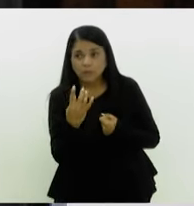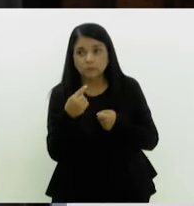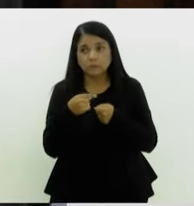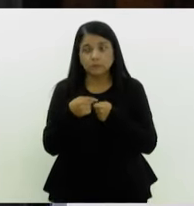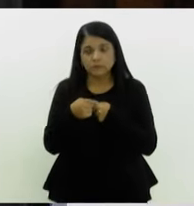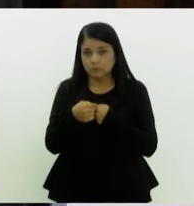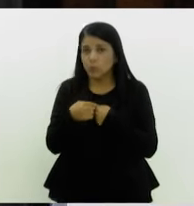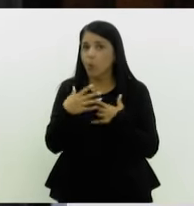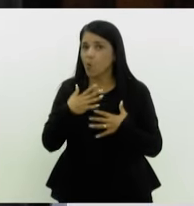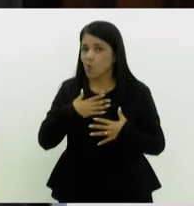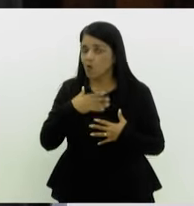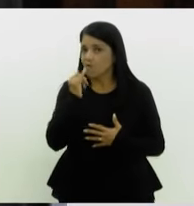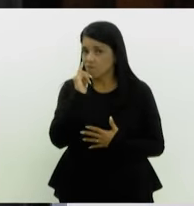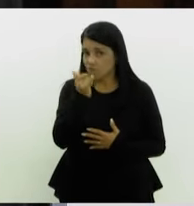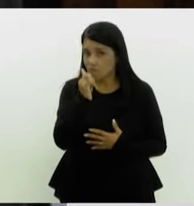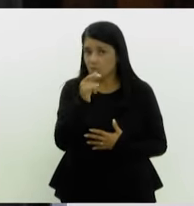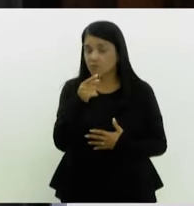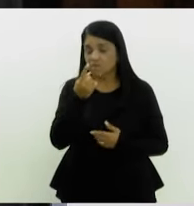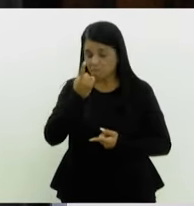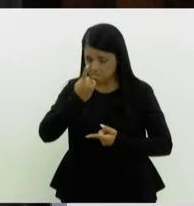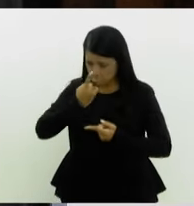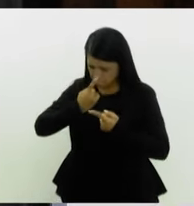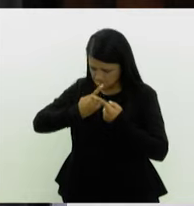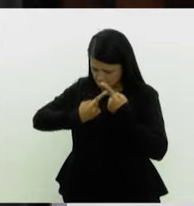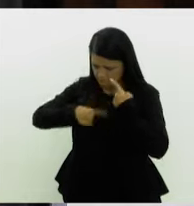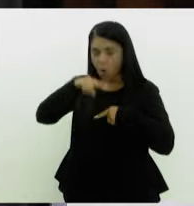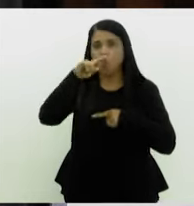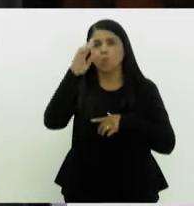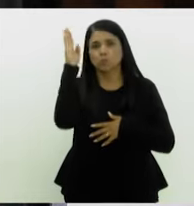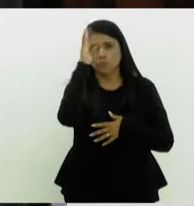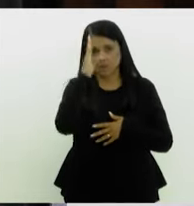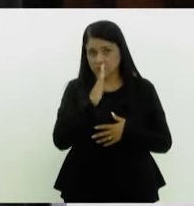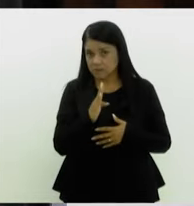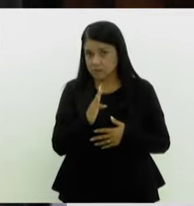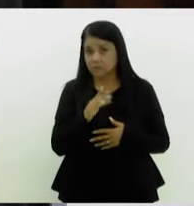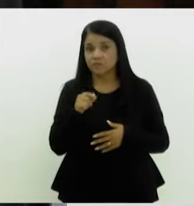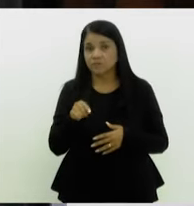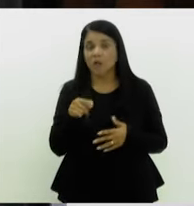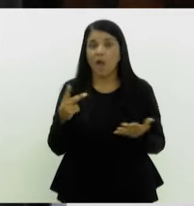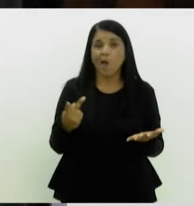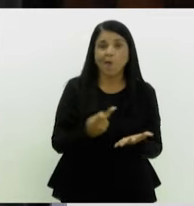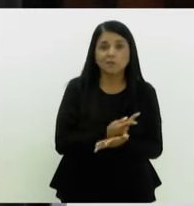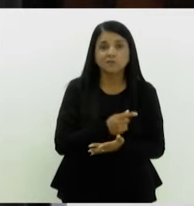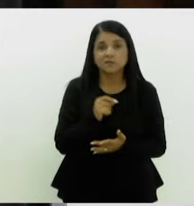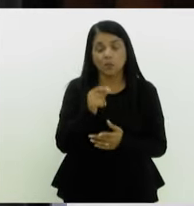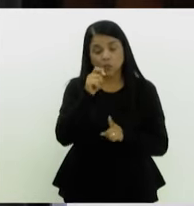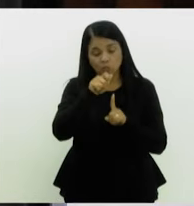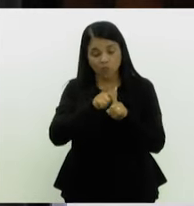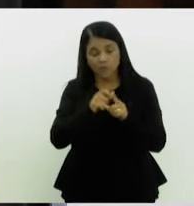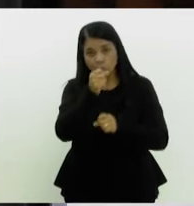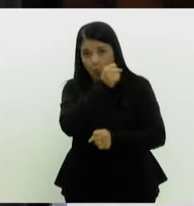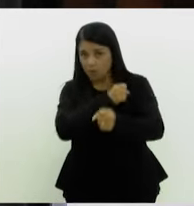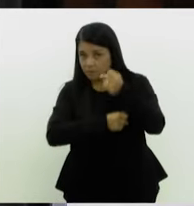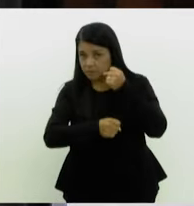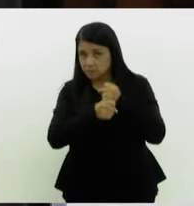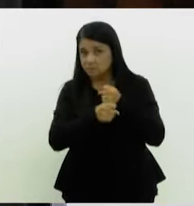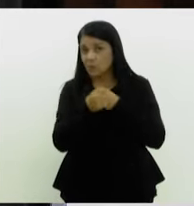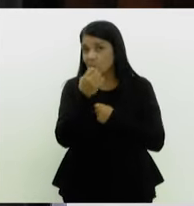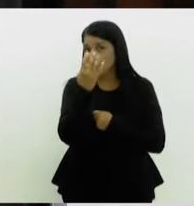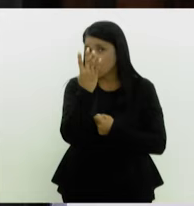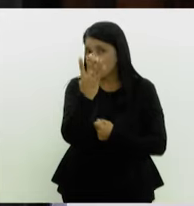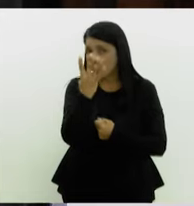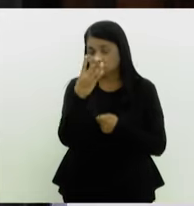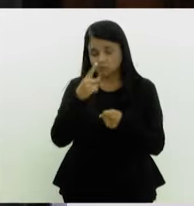isso foi revolucionário no país Nunca tinha acontecido isso em novembro do ano passado quatro